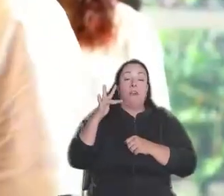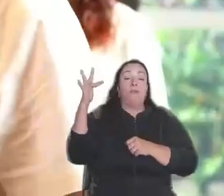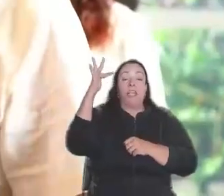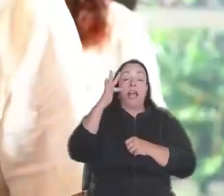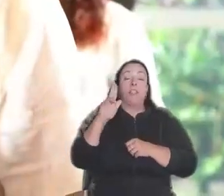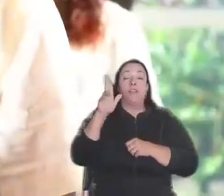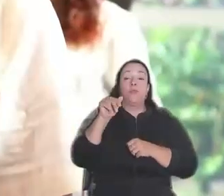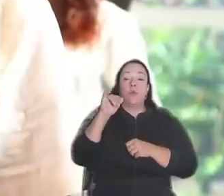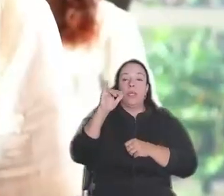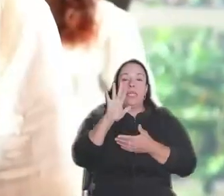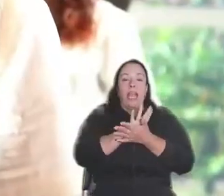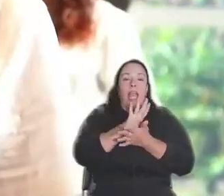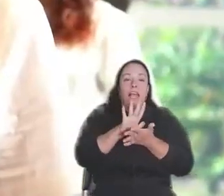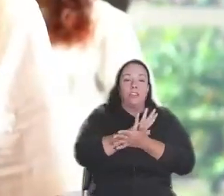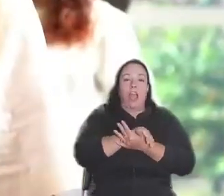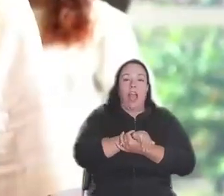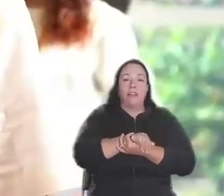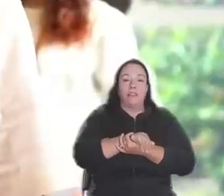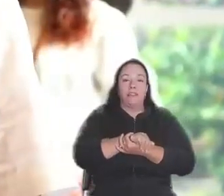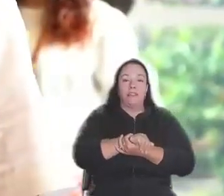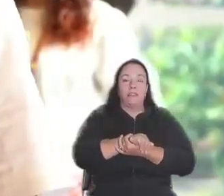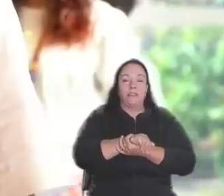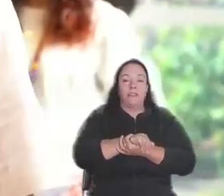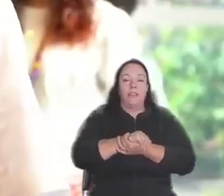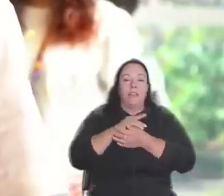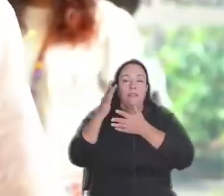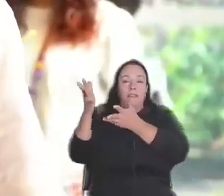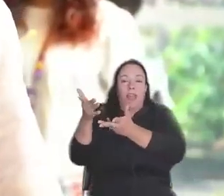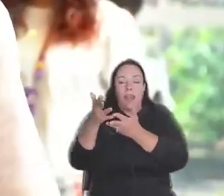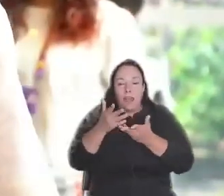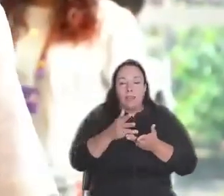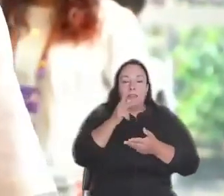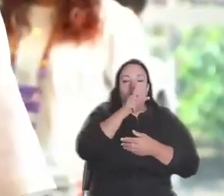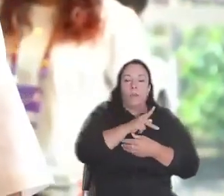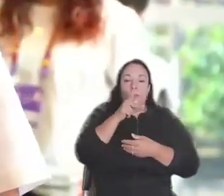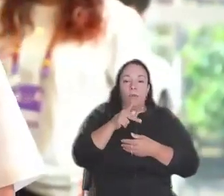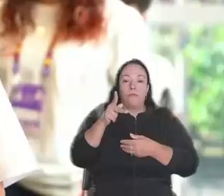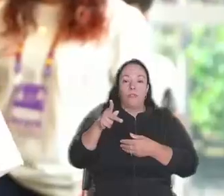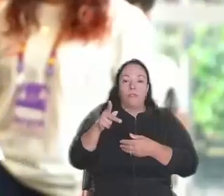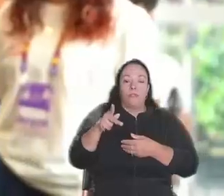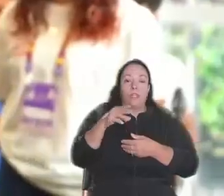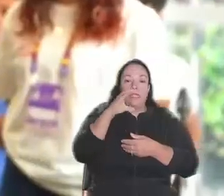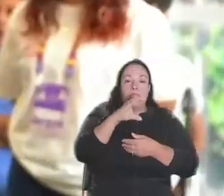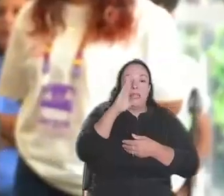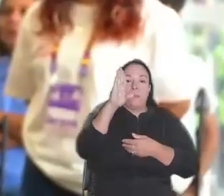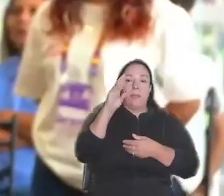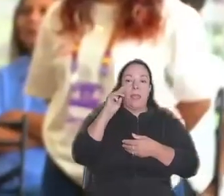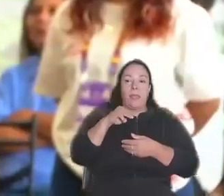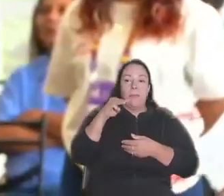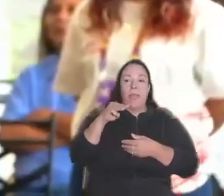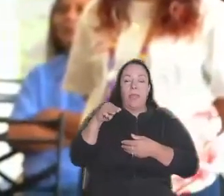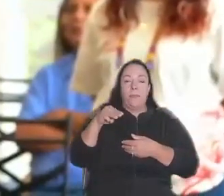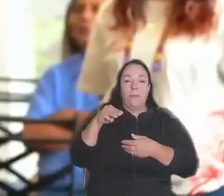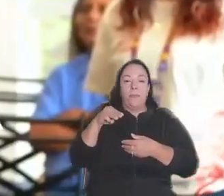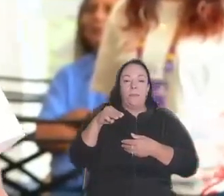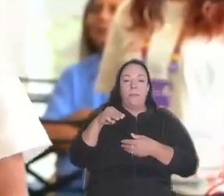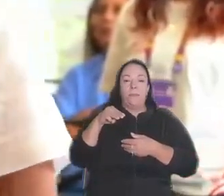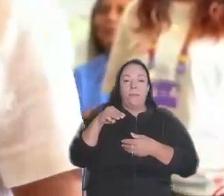a honra de trazer o professor Oscar para cá. Ele era da CBMM, né, professor? Sim. E ele